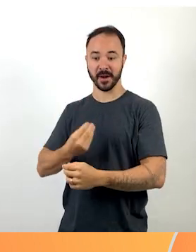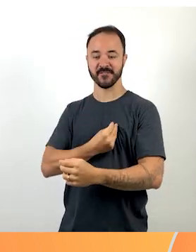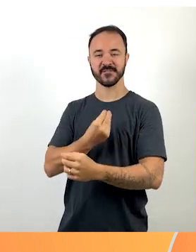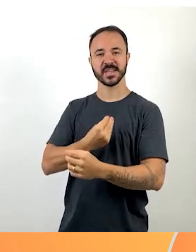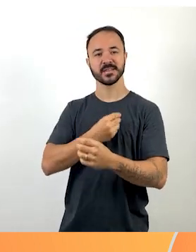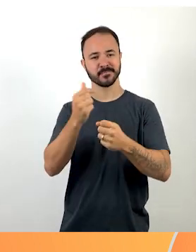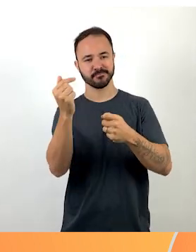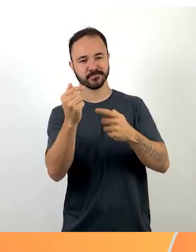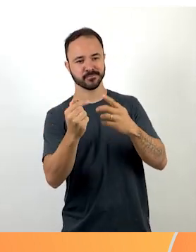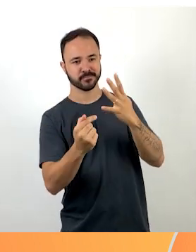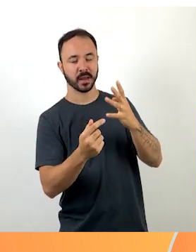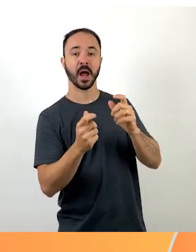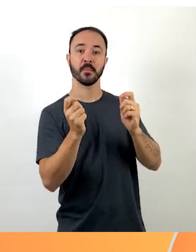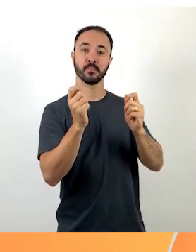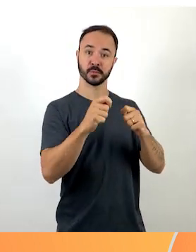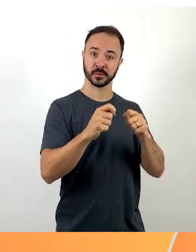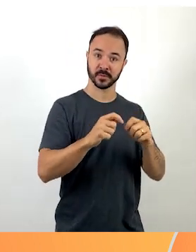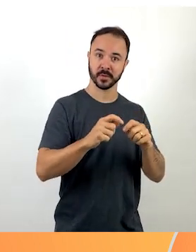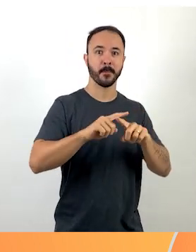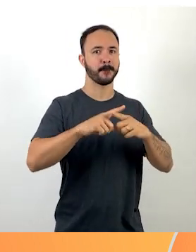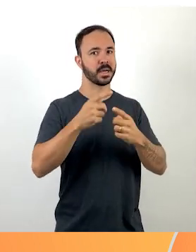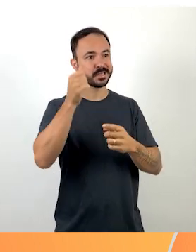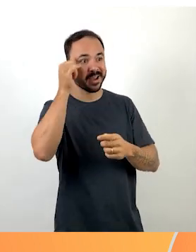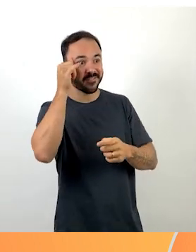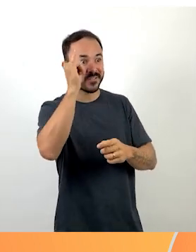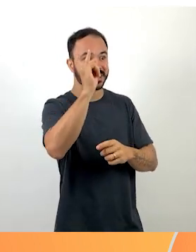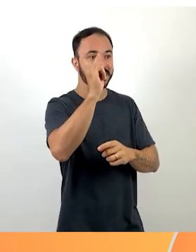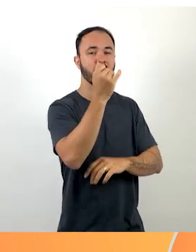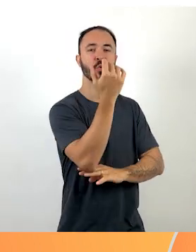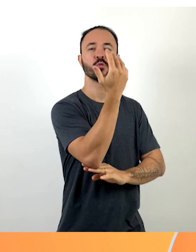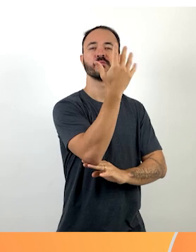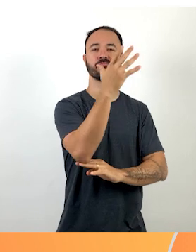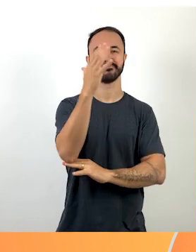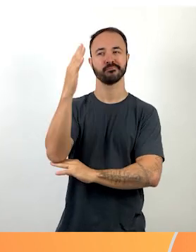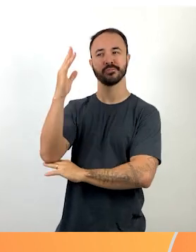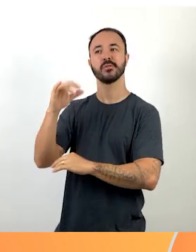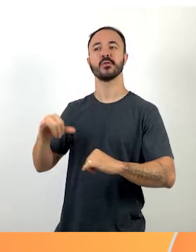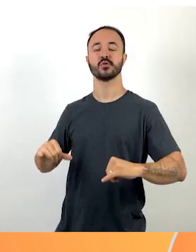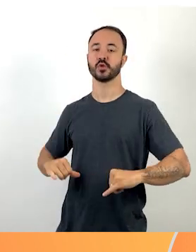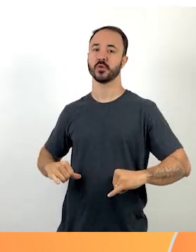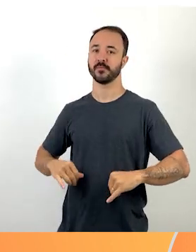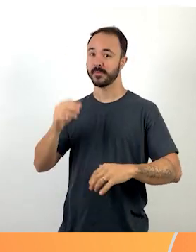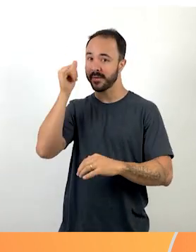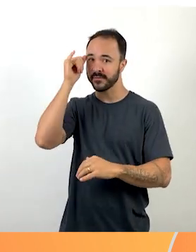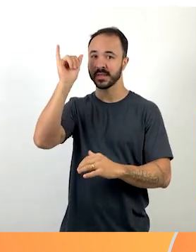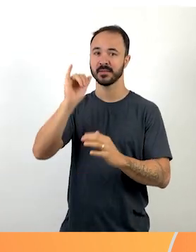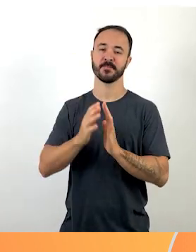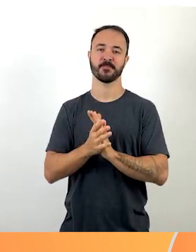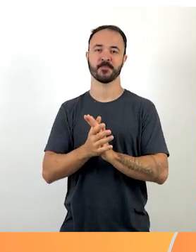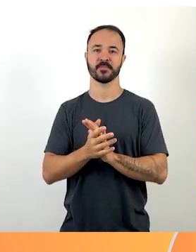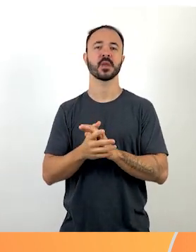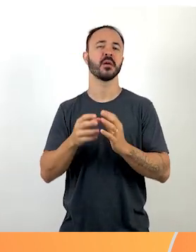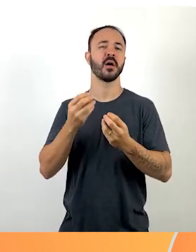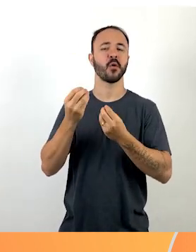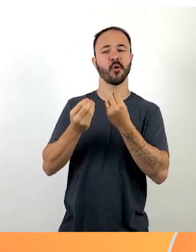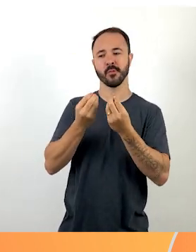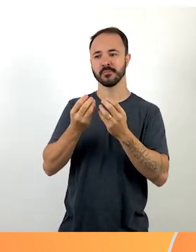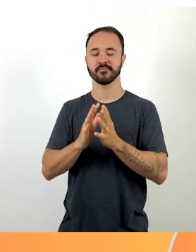É necessário que se desenvolva a tecnologia, que se desenvolva a agricultura. Como eu posso fazer isso de uma forma